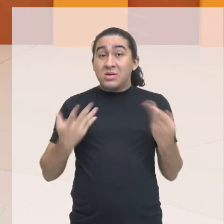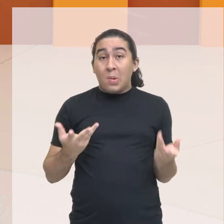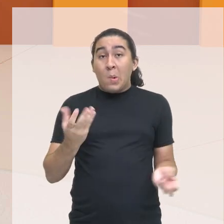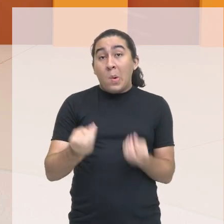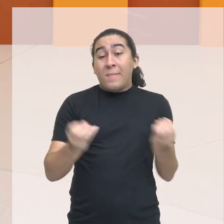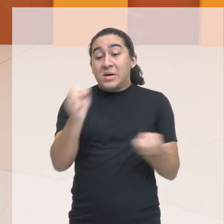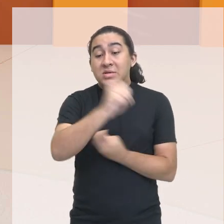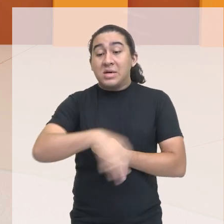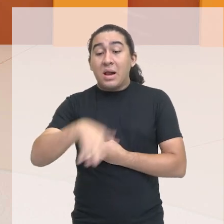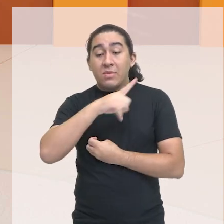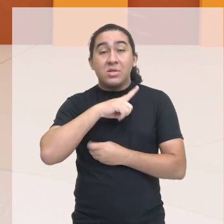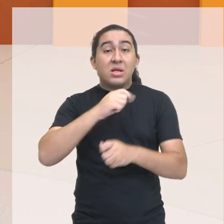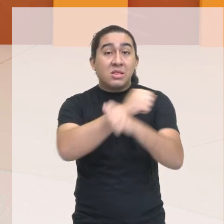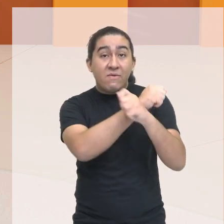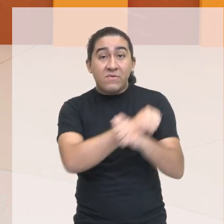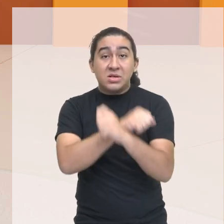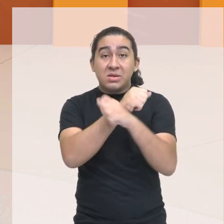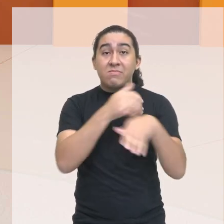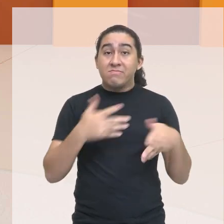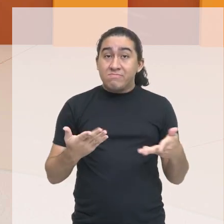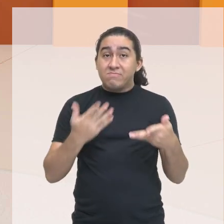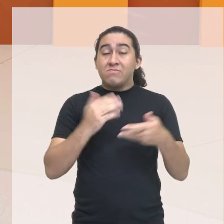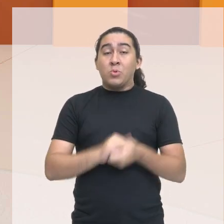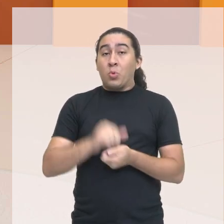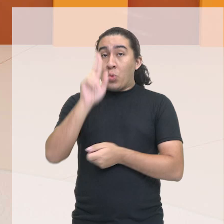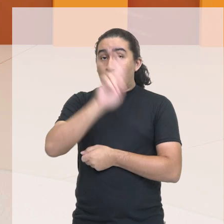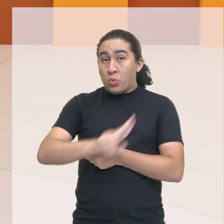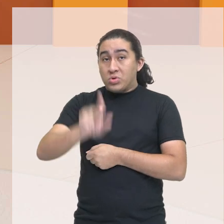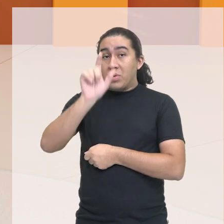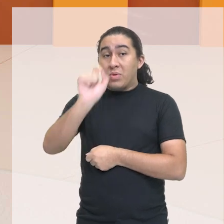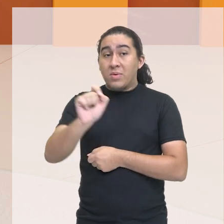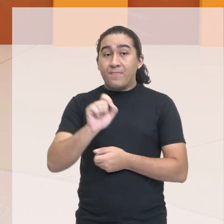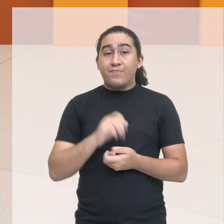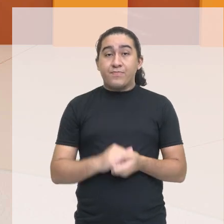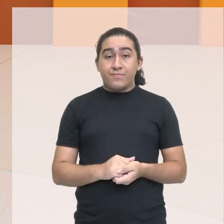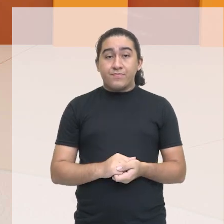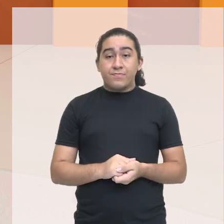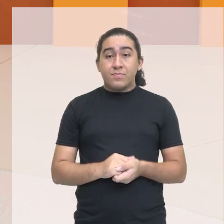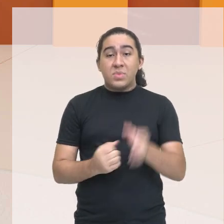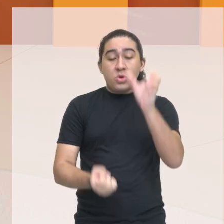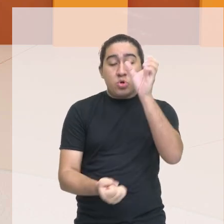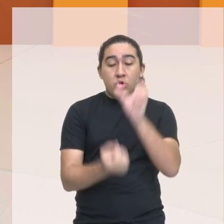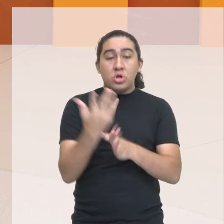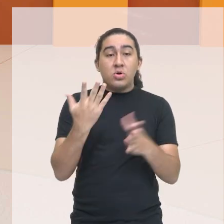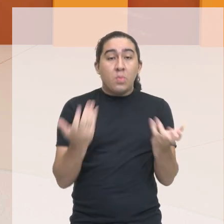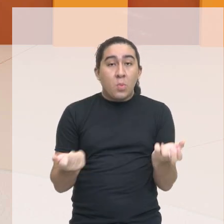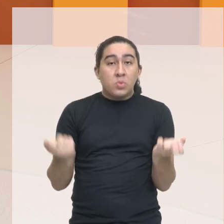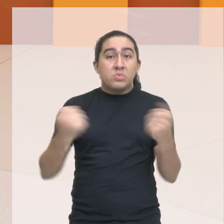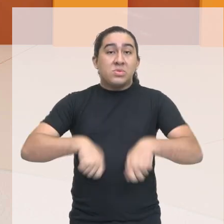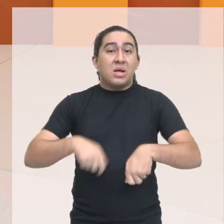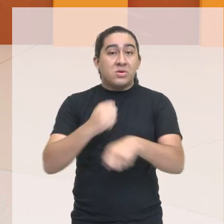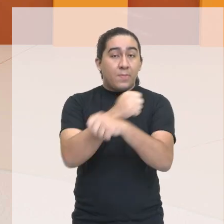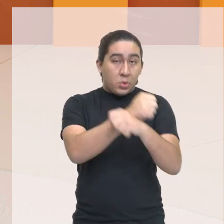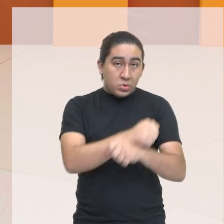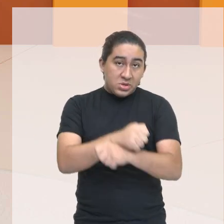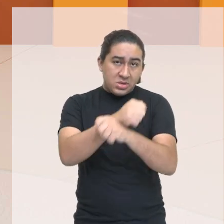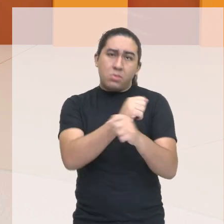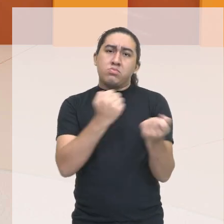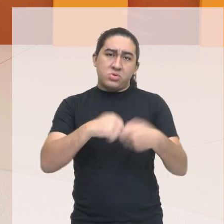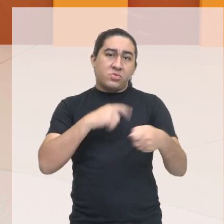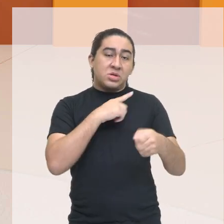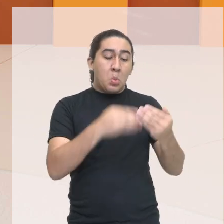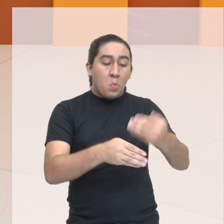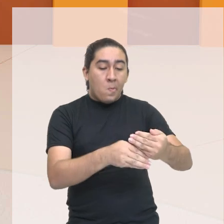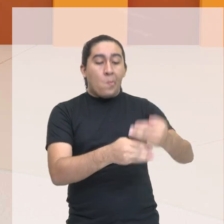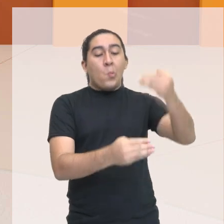se fazia a defesa de um território? Justamente criando, né, possibilidades de proteção, seja uma